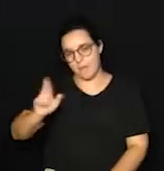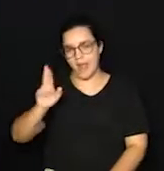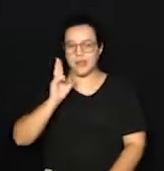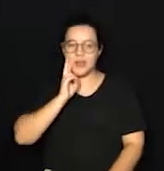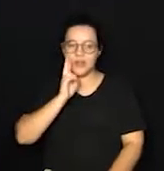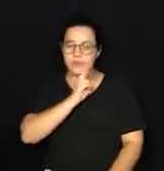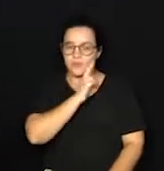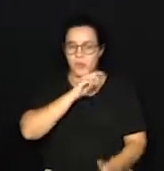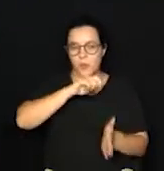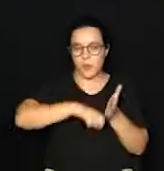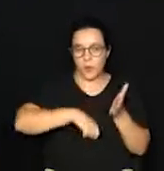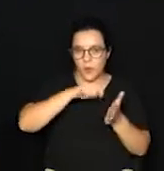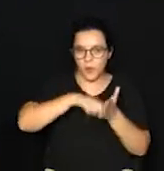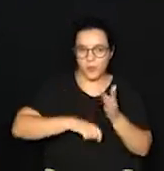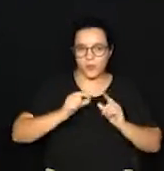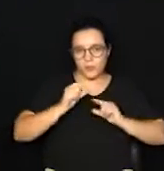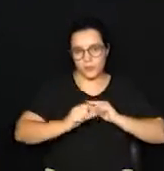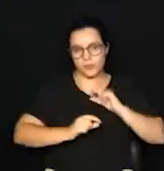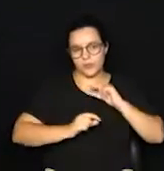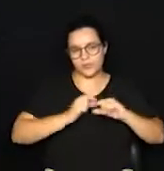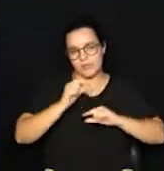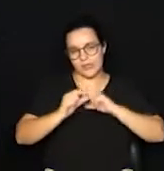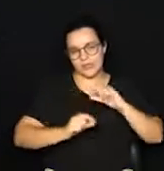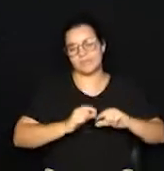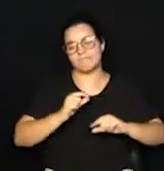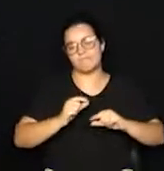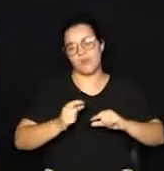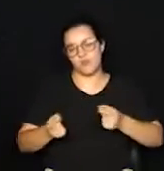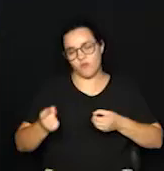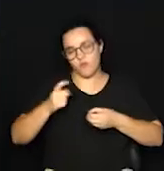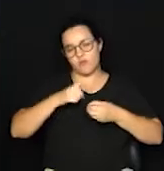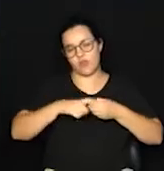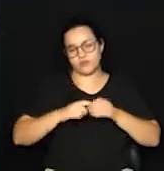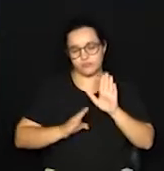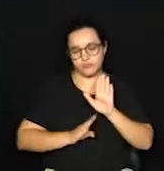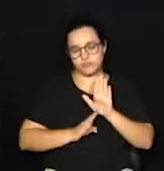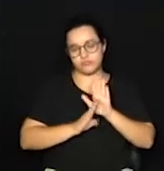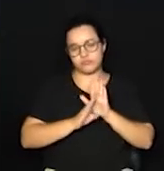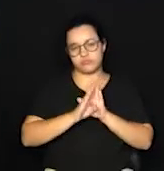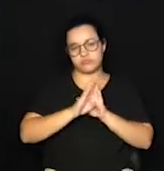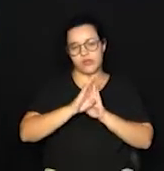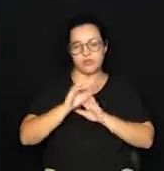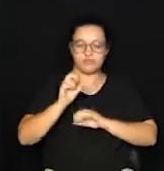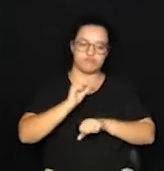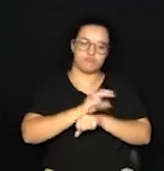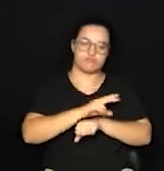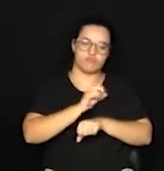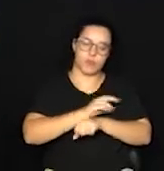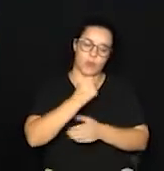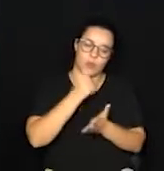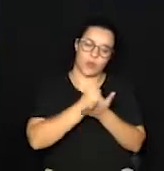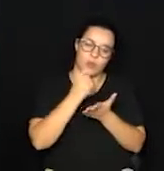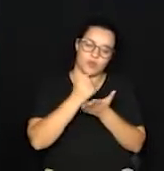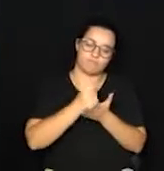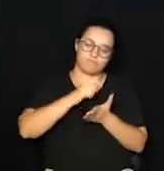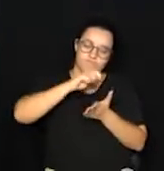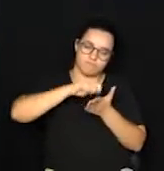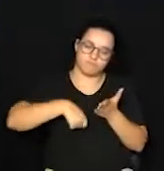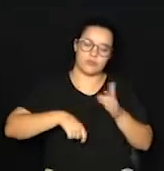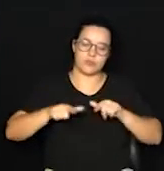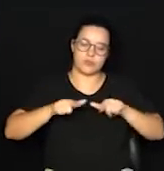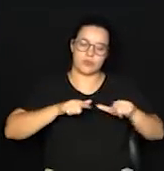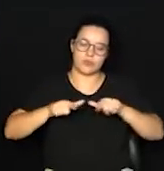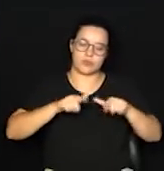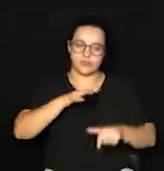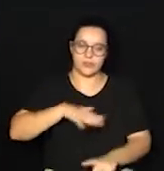restaurantes e aos poucos, então, de forma tímida que seja, mas a gente tem aí um aumento no emprego aqui